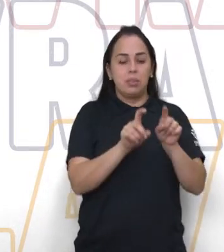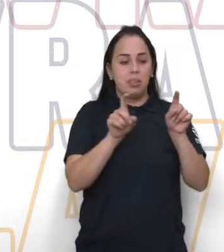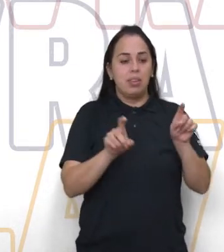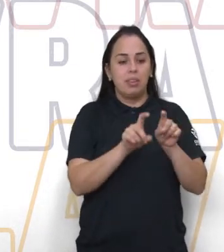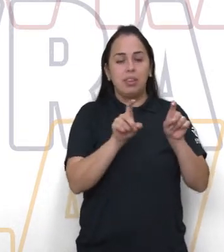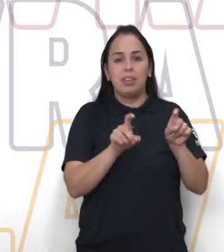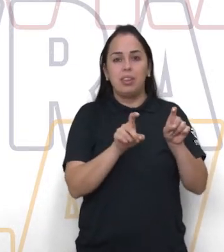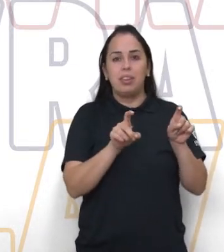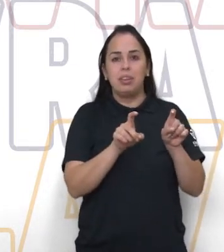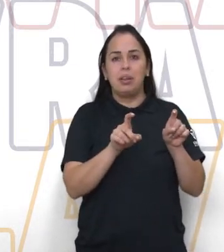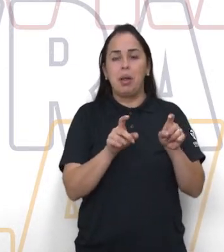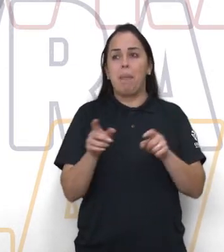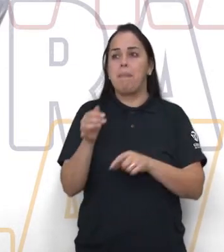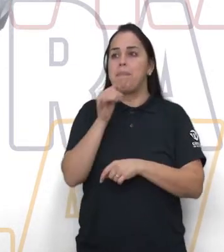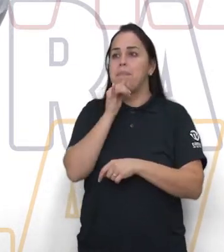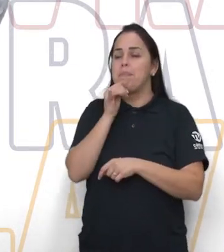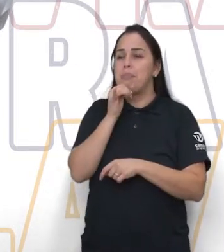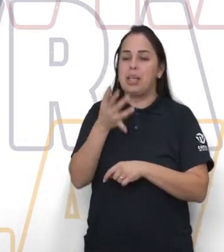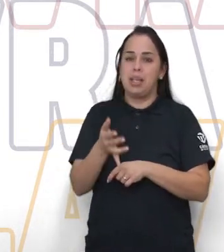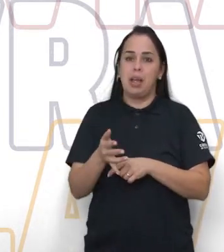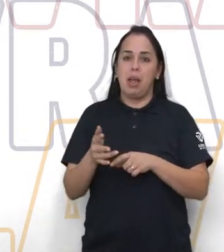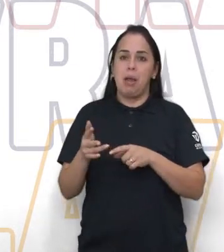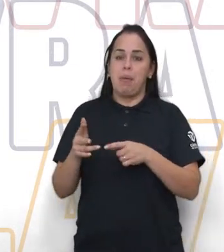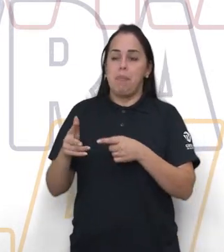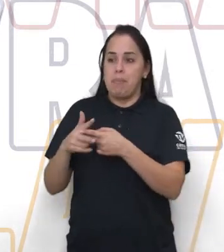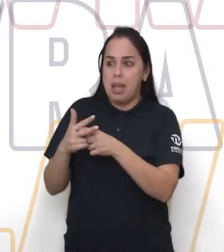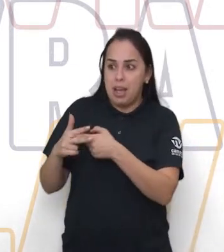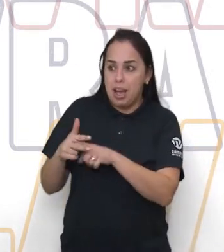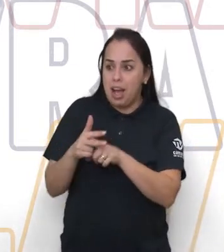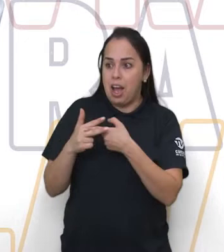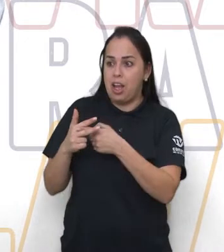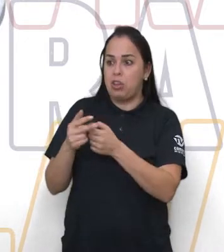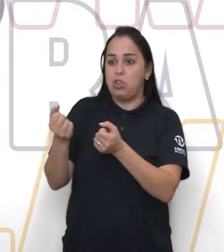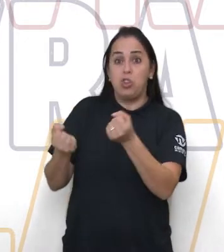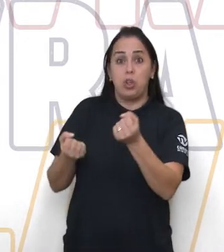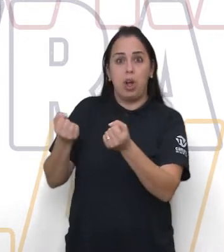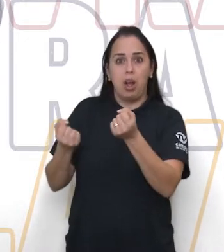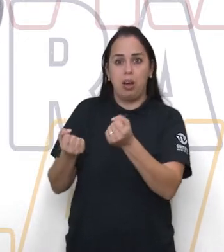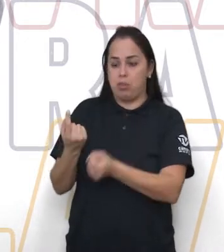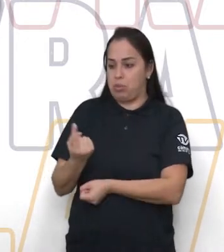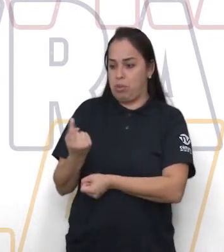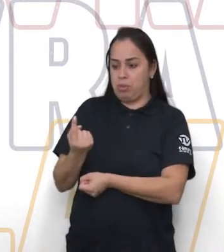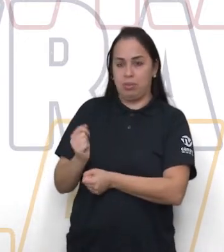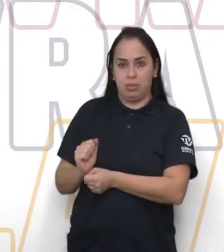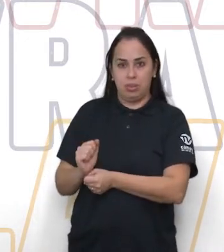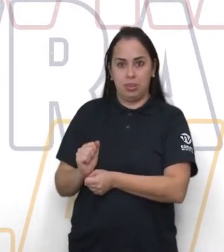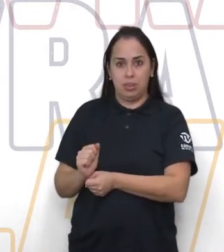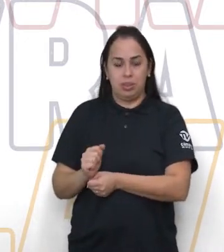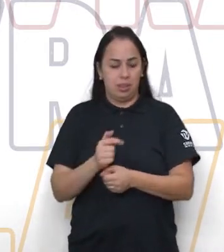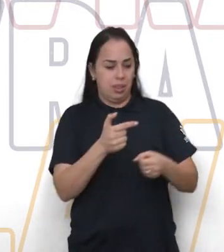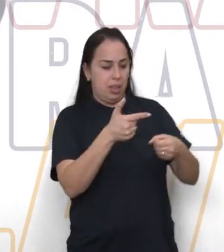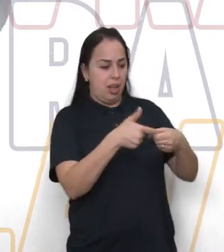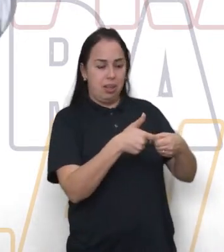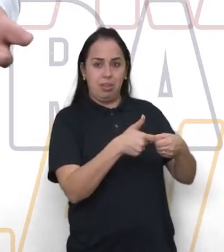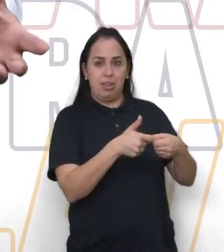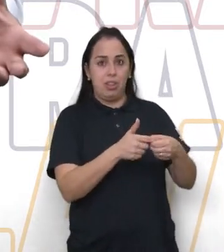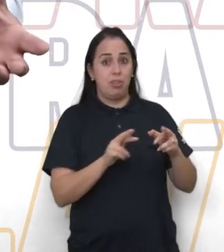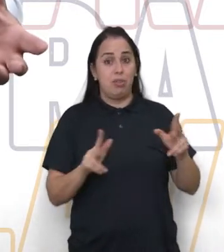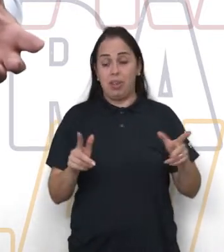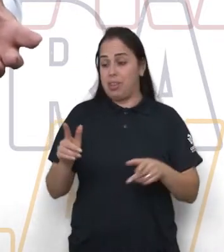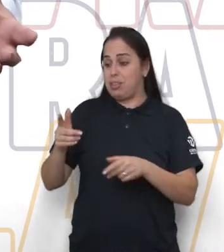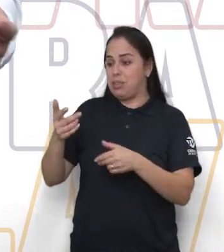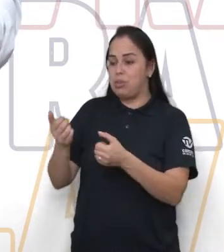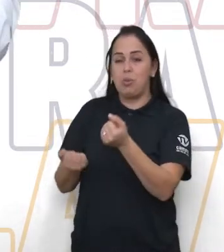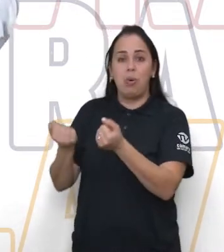precisa vai trabalhar com bateria foi o mecânico de carro autônomo né o motor é diferente de um carro combustão precisa saber